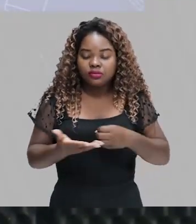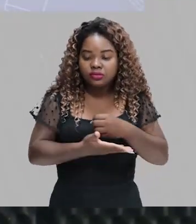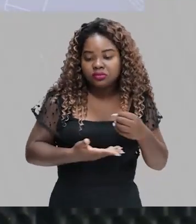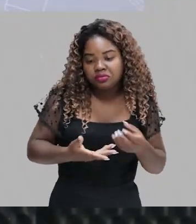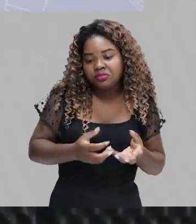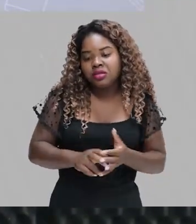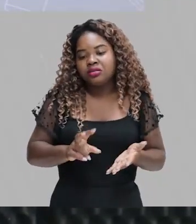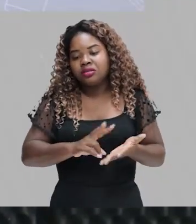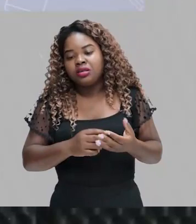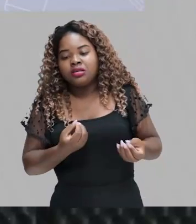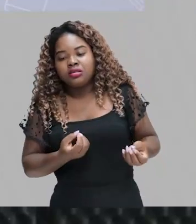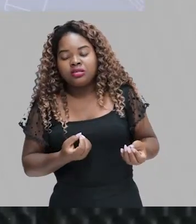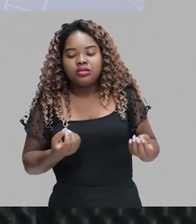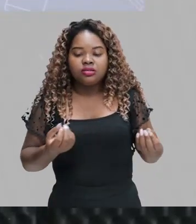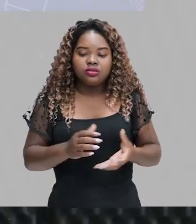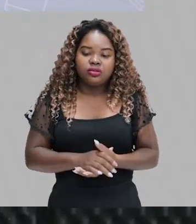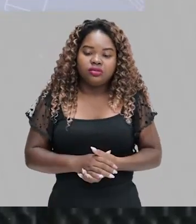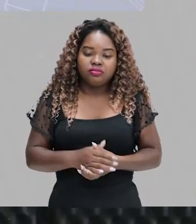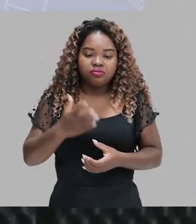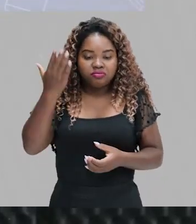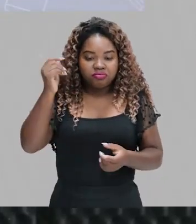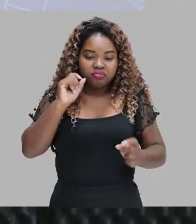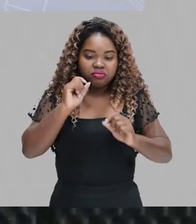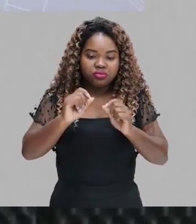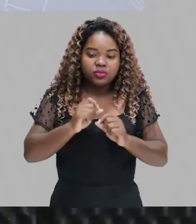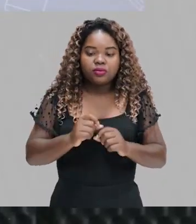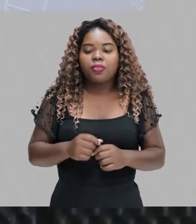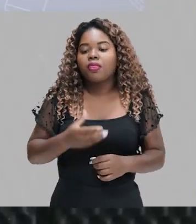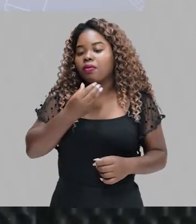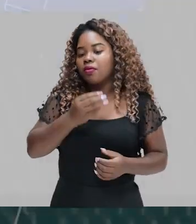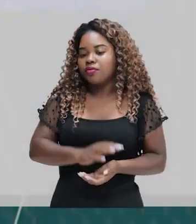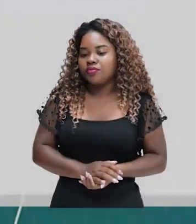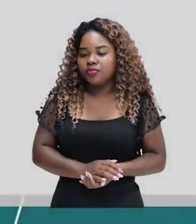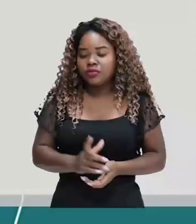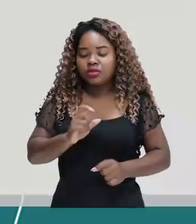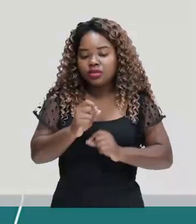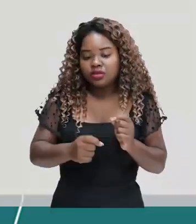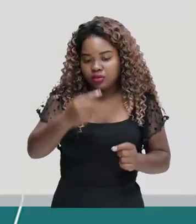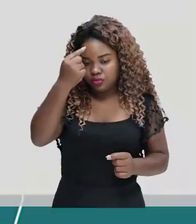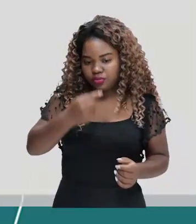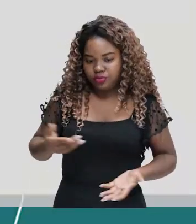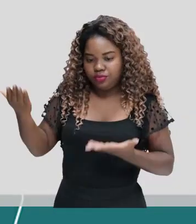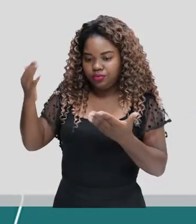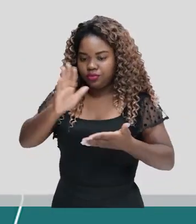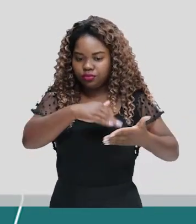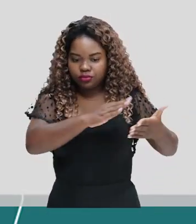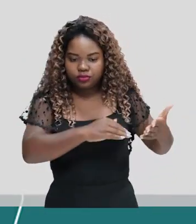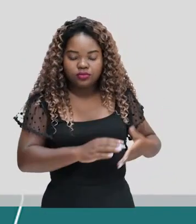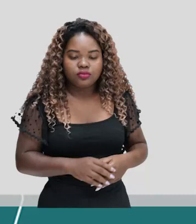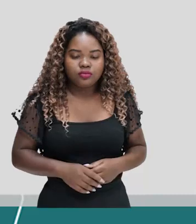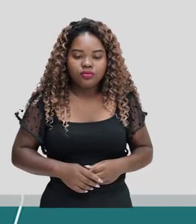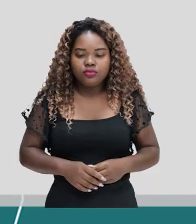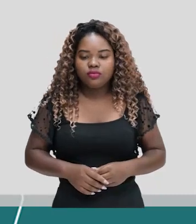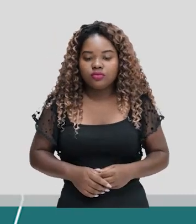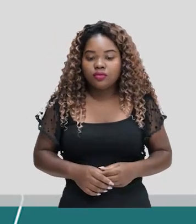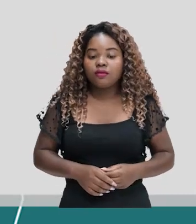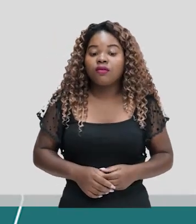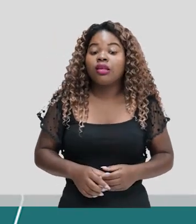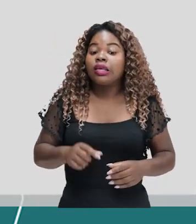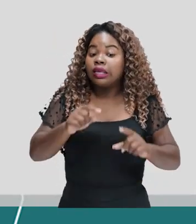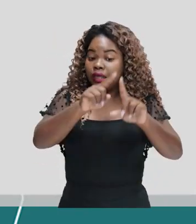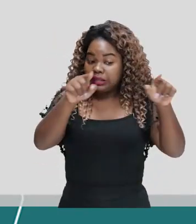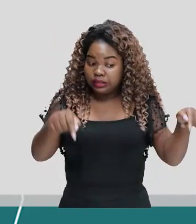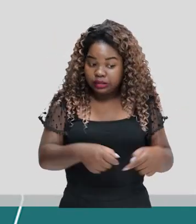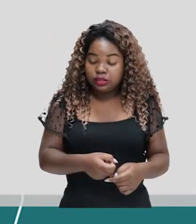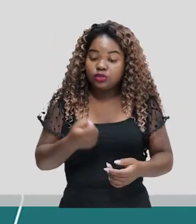suficientes. O que se sabe é que o cara era um gênio. Salvatore Mundi, da Vinci. Esse quadro aqui foi vendido,